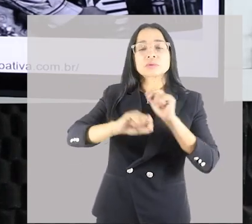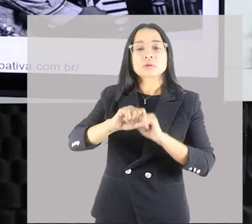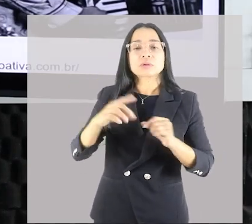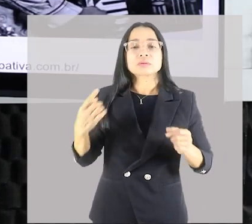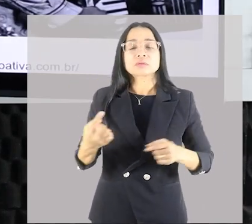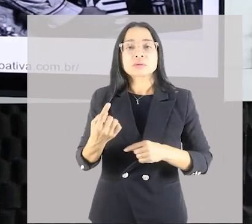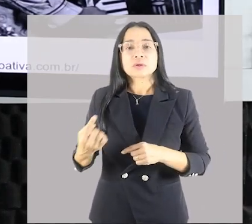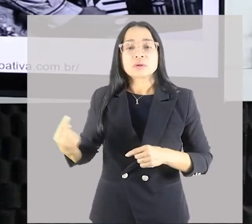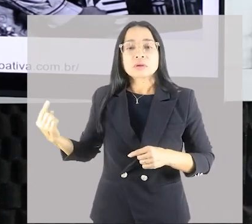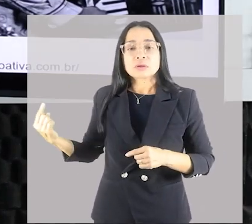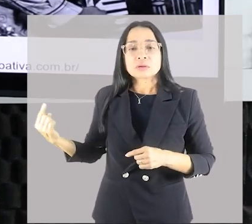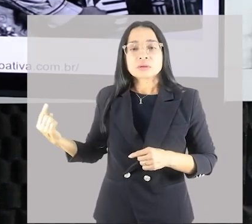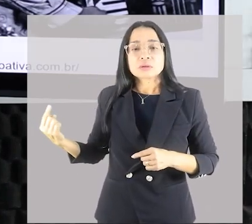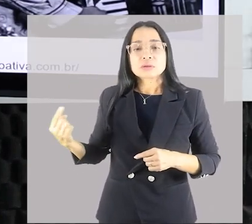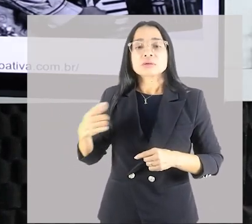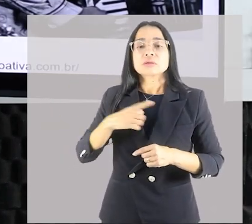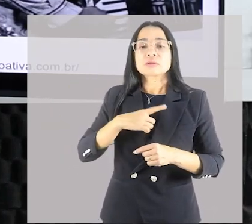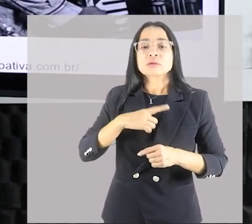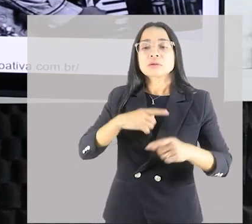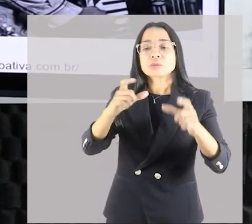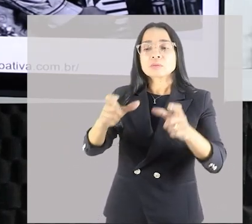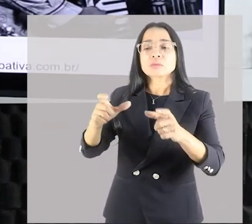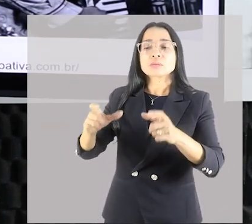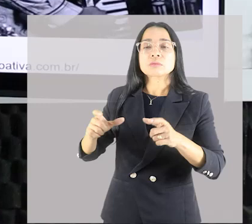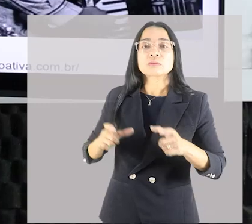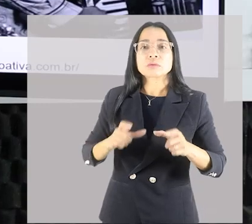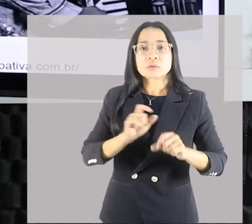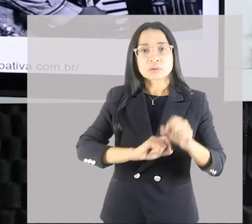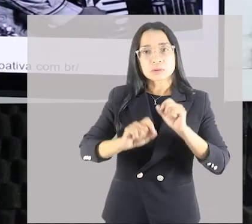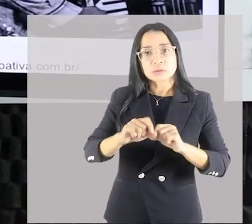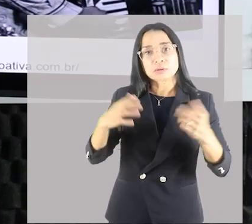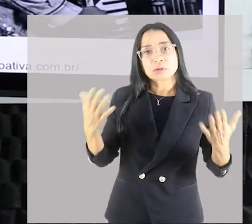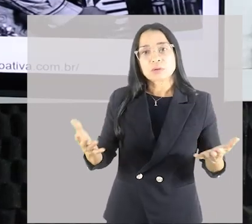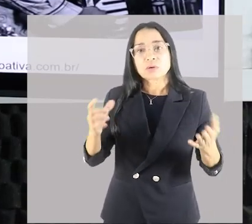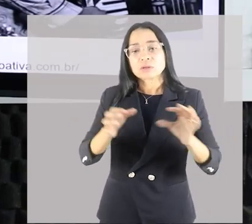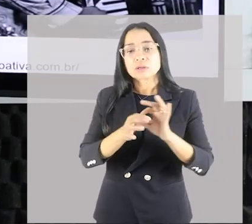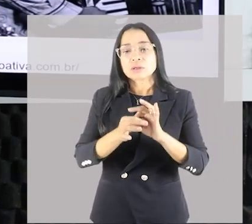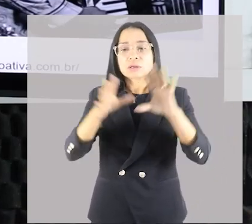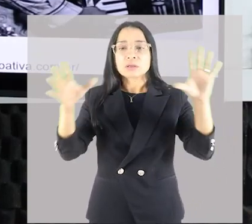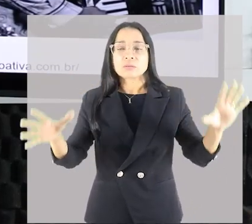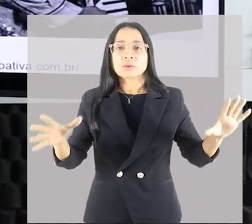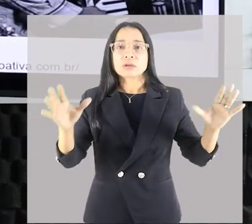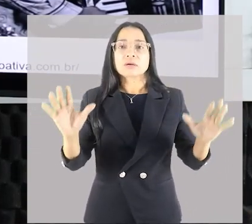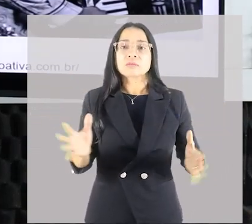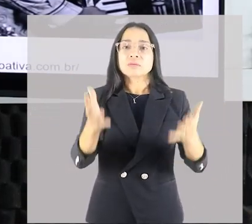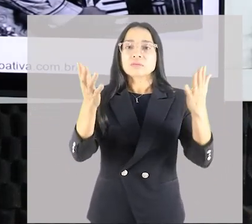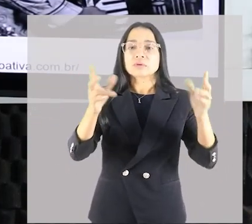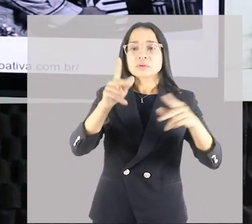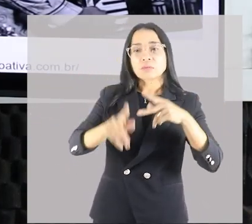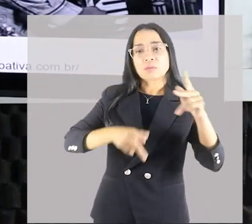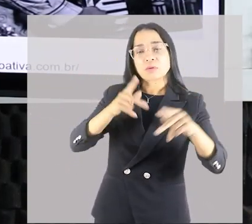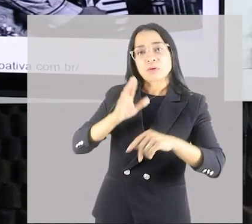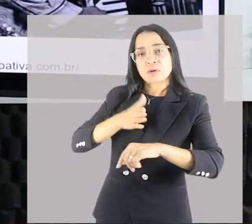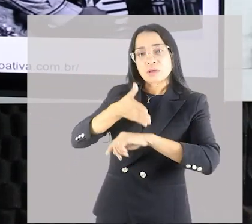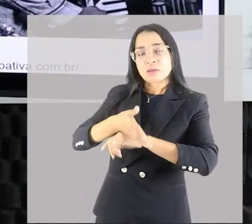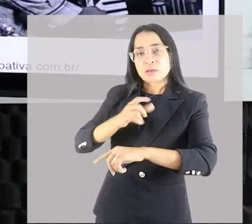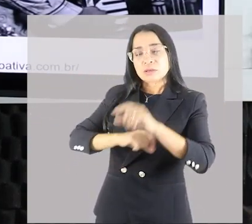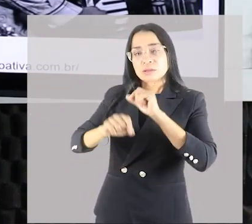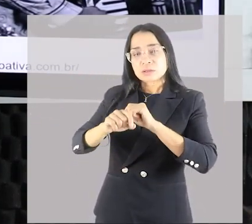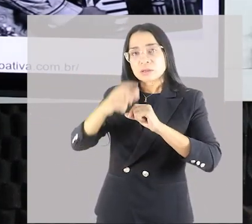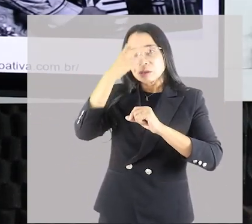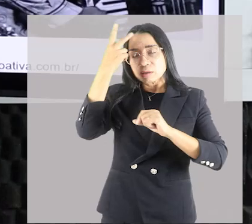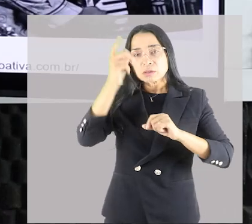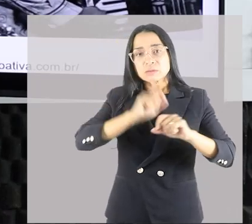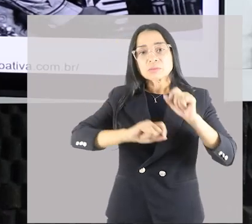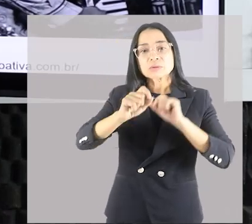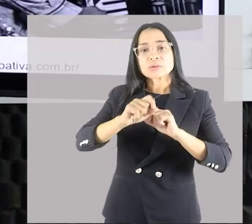estavam presentes naqueles locais, e quando eles liberavam a festa para o povo entrar, o